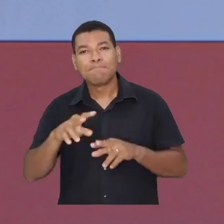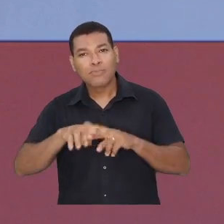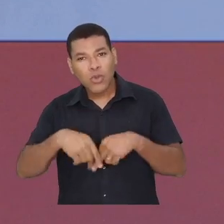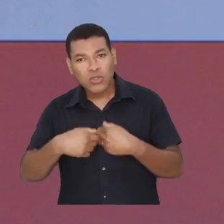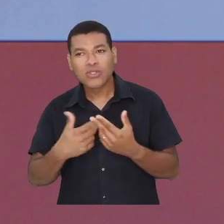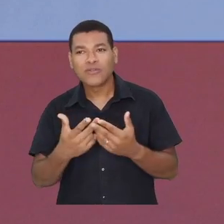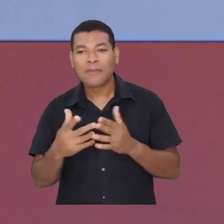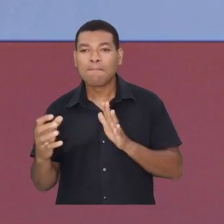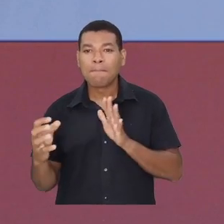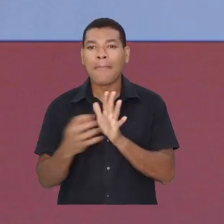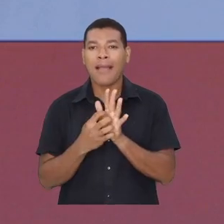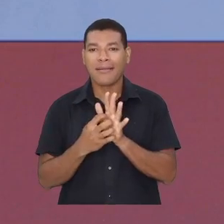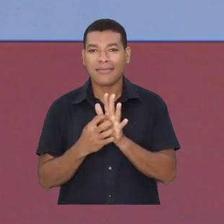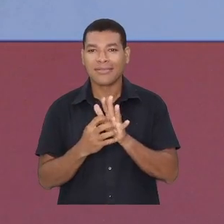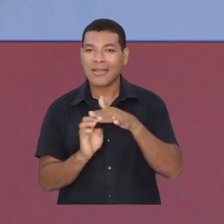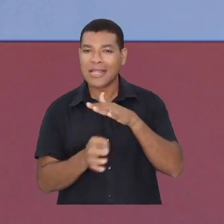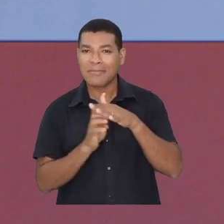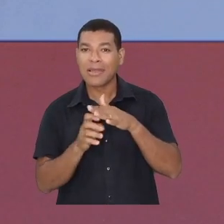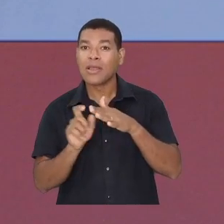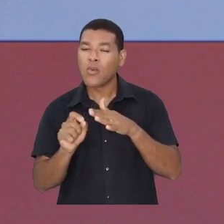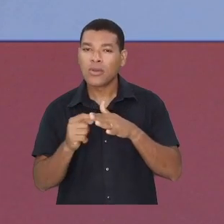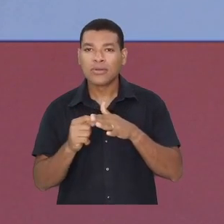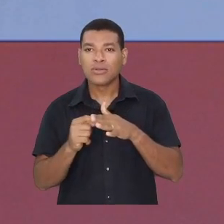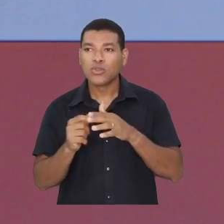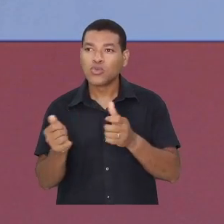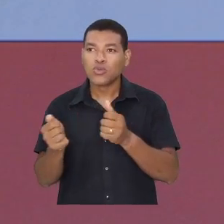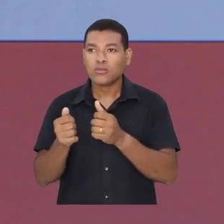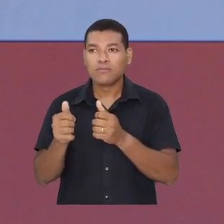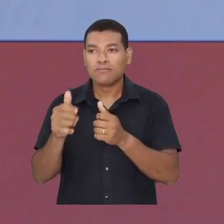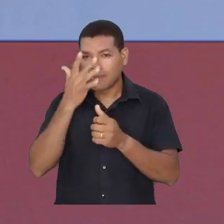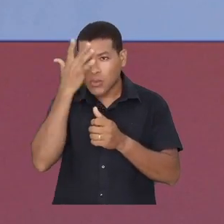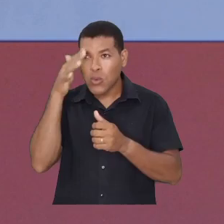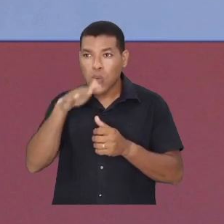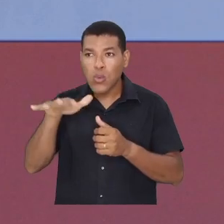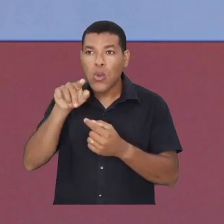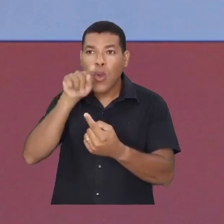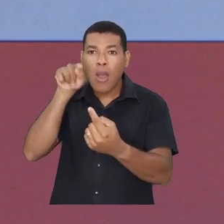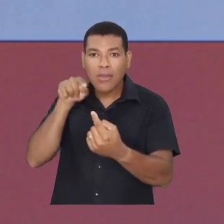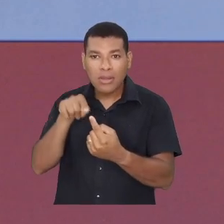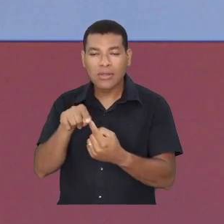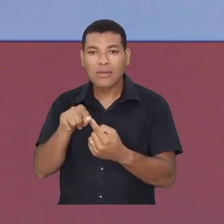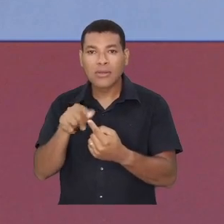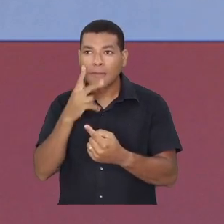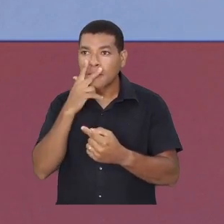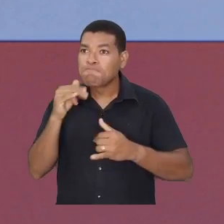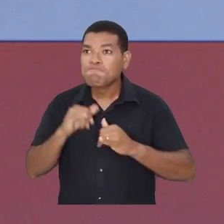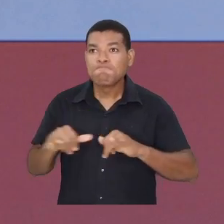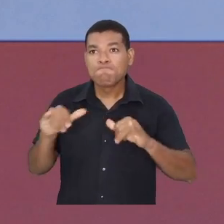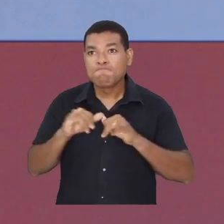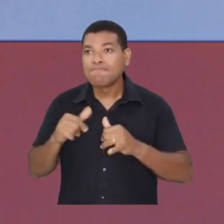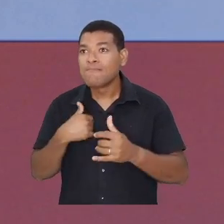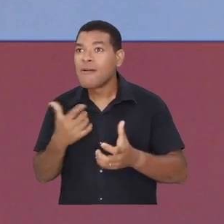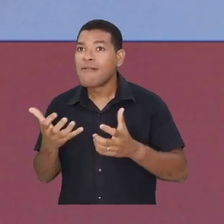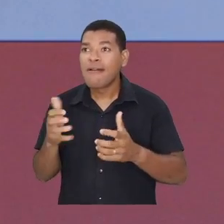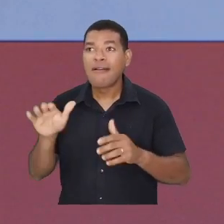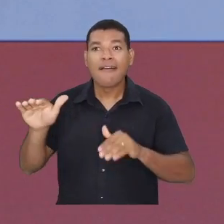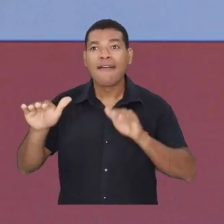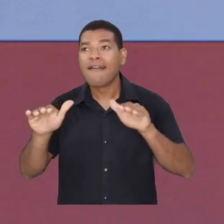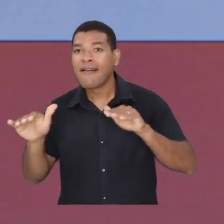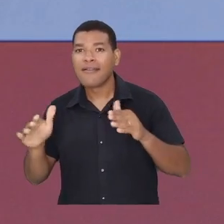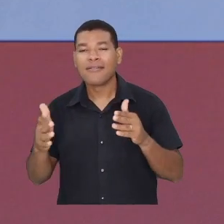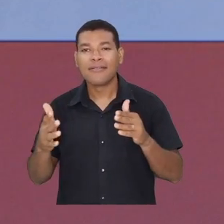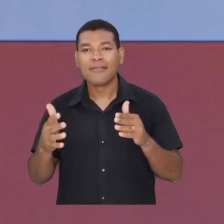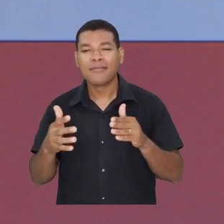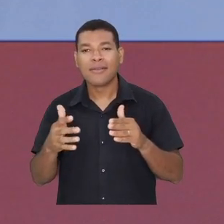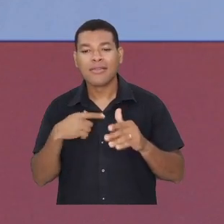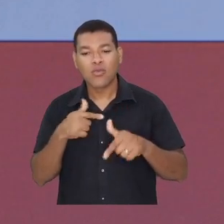isso que as marcas têm um apelo tão grande junto à audiência-alvo, assim, e vejo um trabalho, assim, de